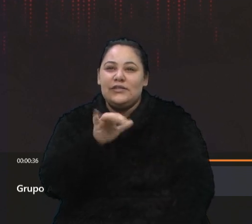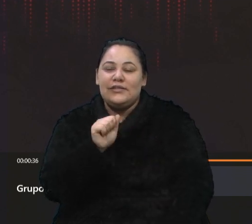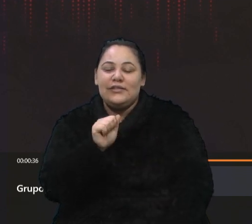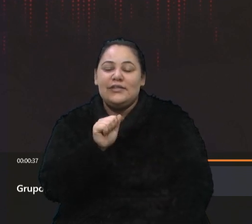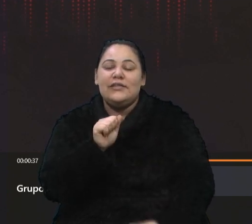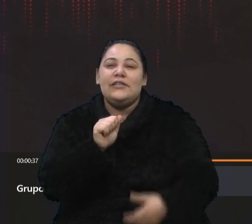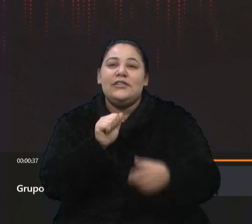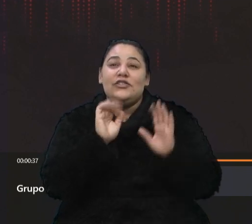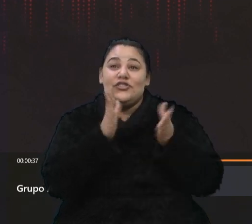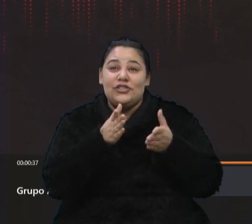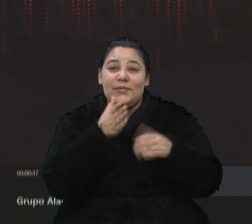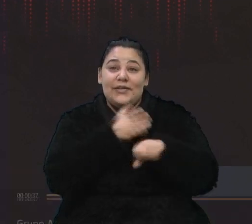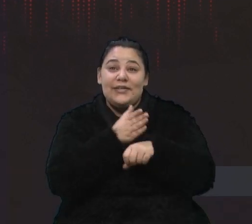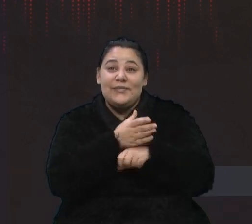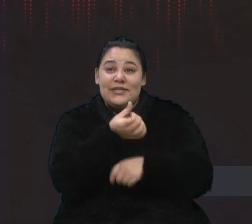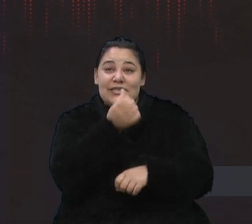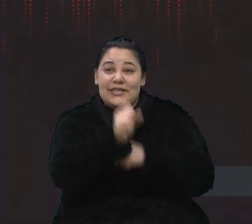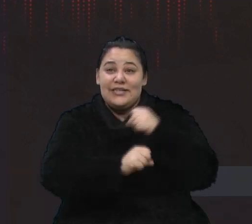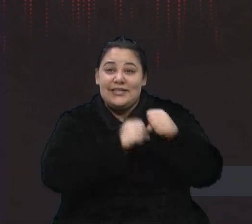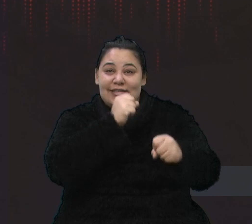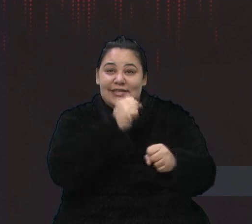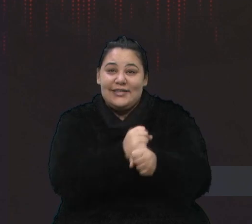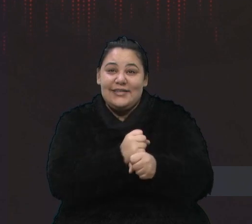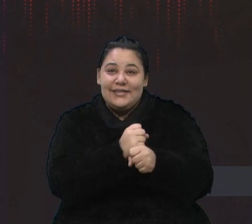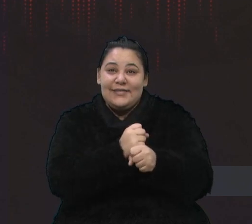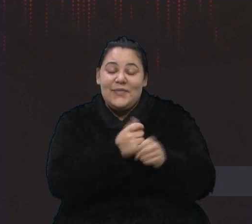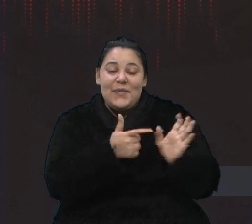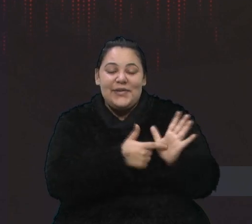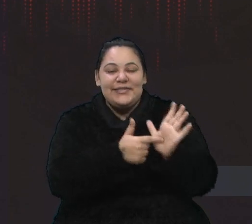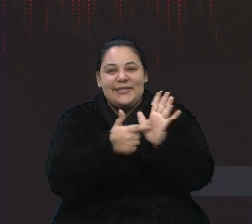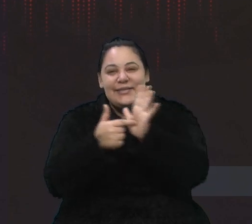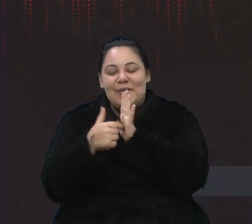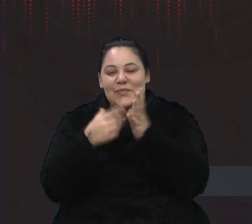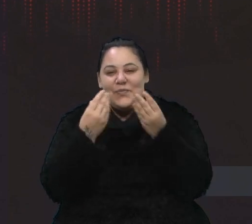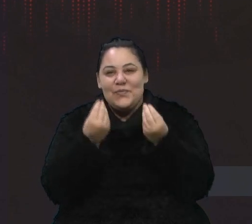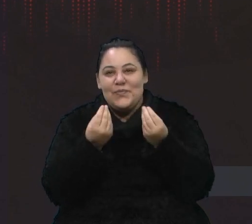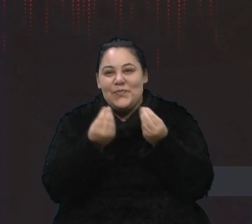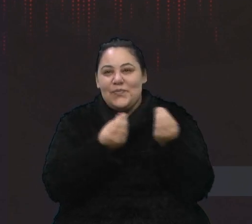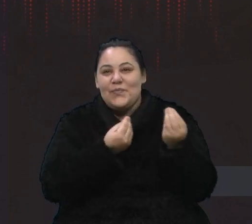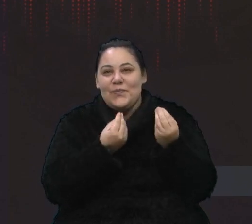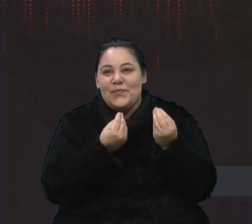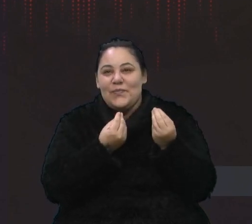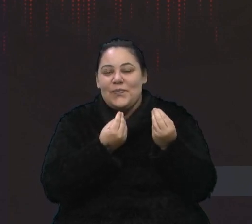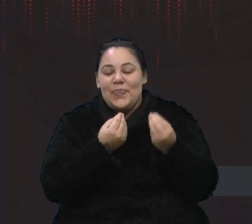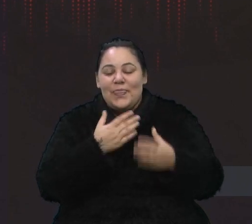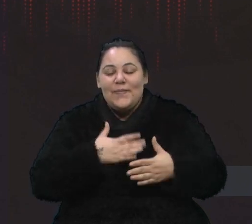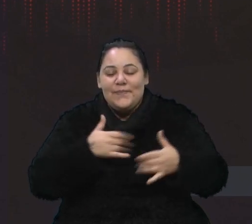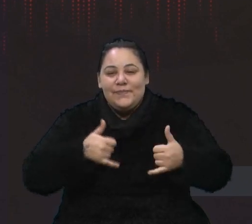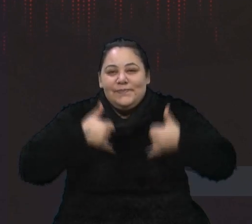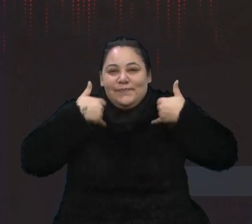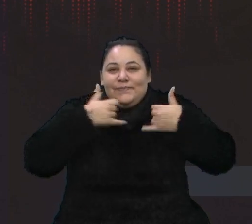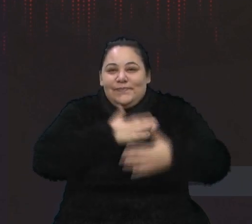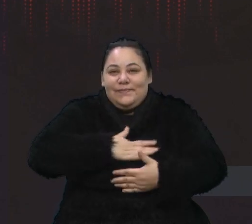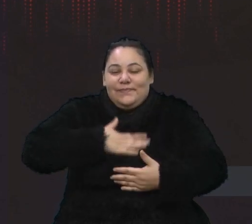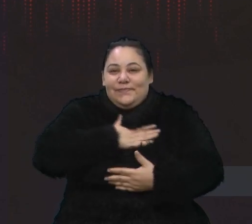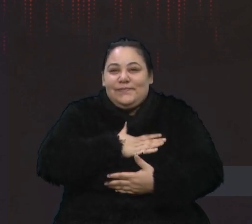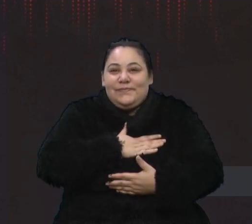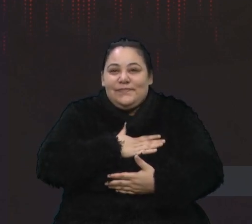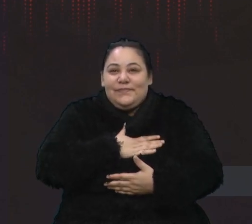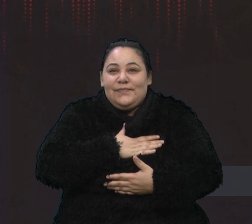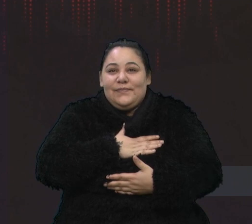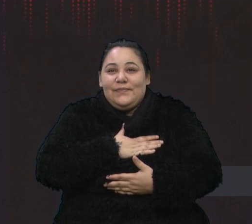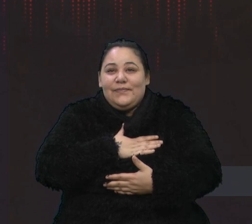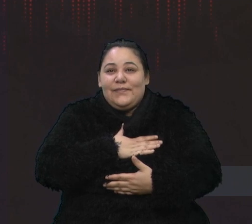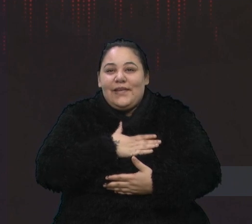6 anos. E pra mim, quando eu subo no palco para se apresentar, fazer uma apresentação, pra mim é uma emoção muito grande. E é